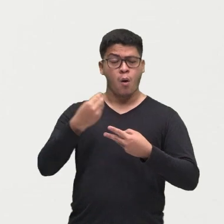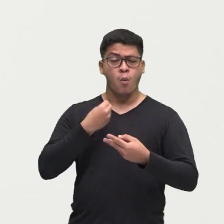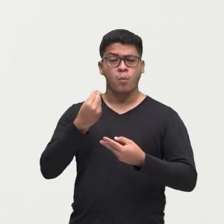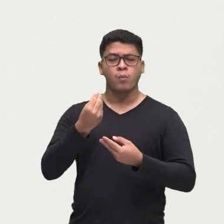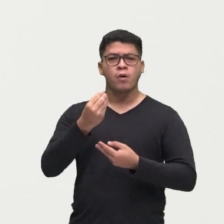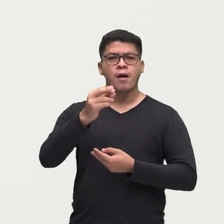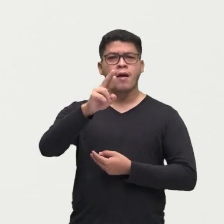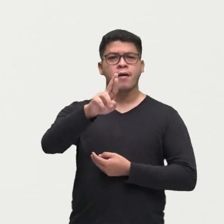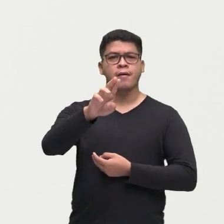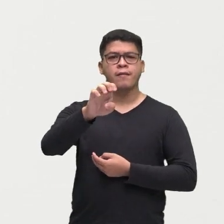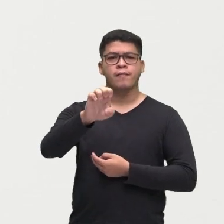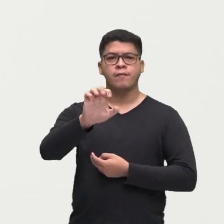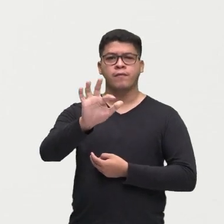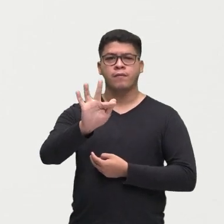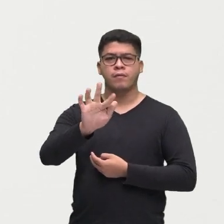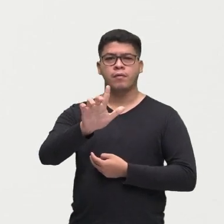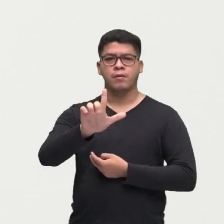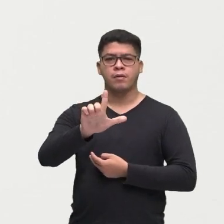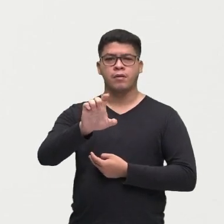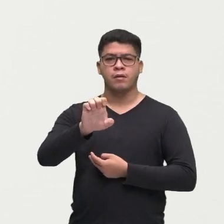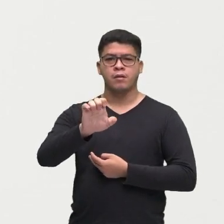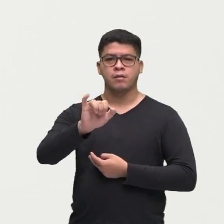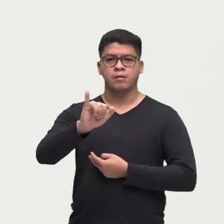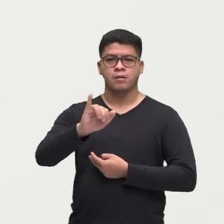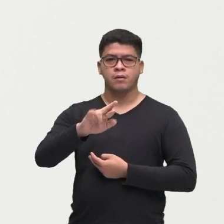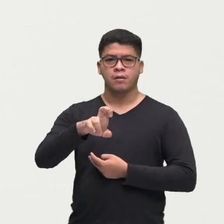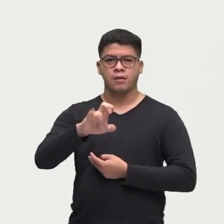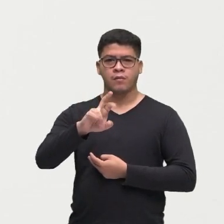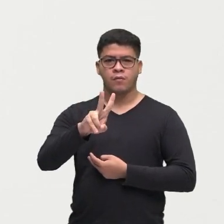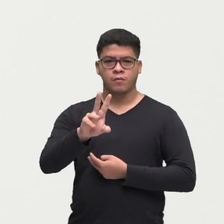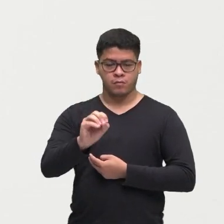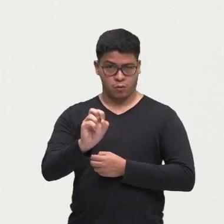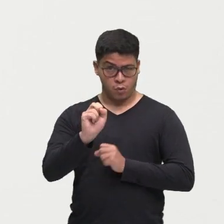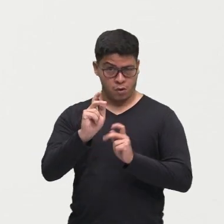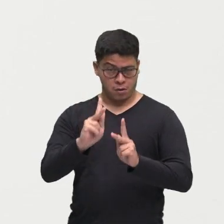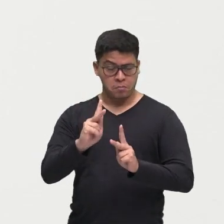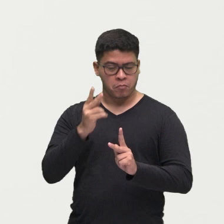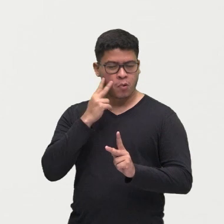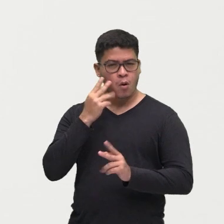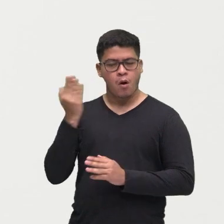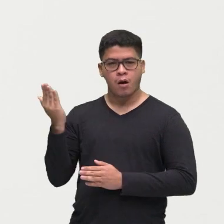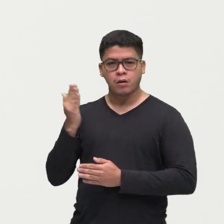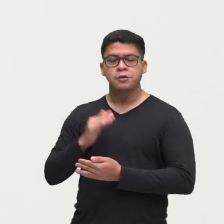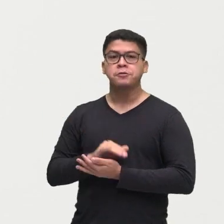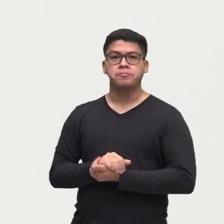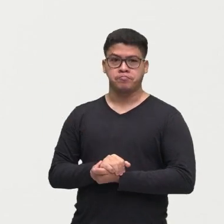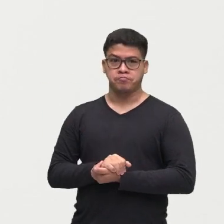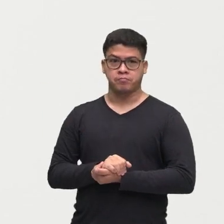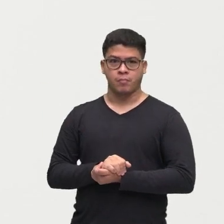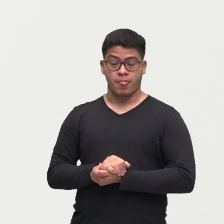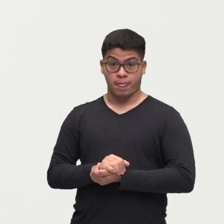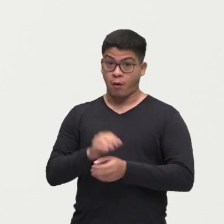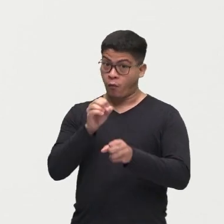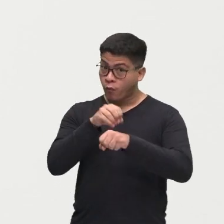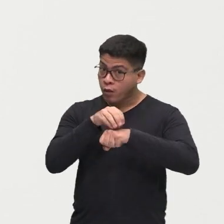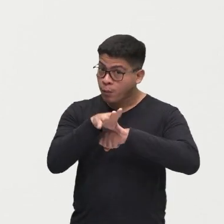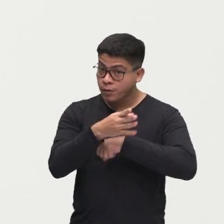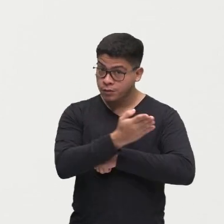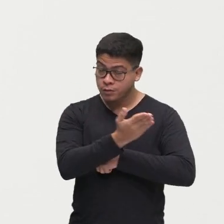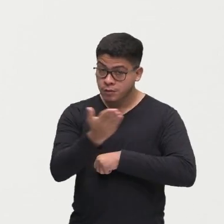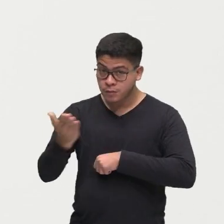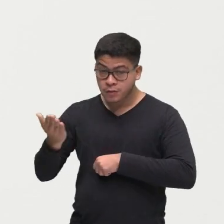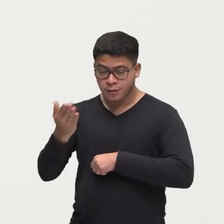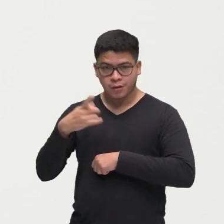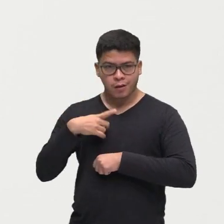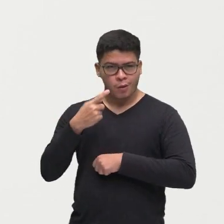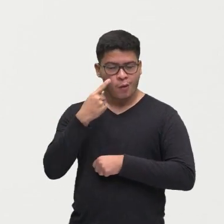reflexivo, ok? Pronome reflexivo, certo? Então, eu vou dar a dica aqui e vou